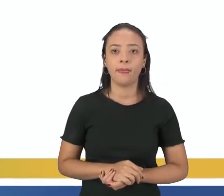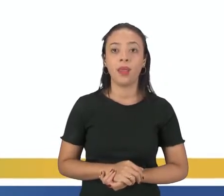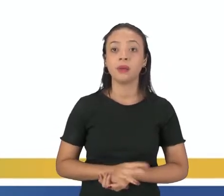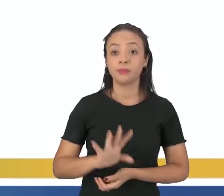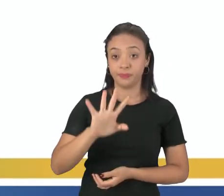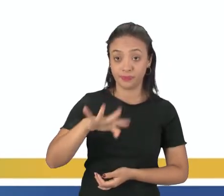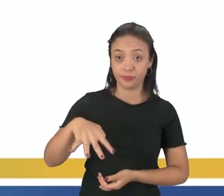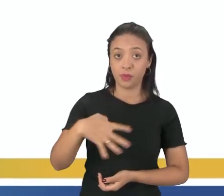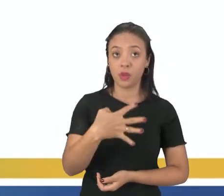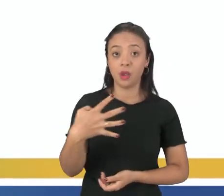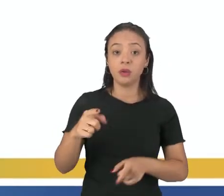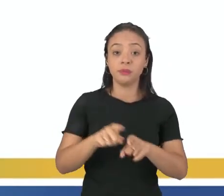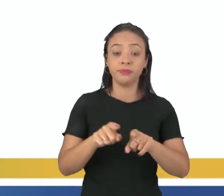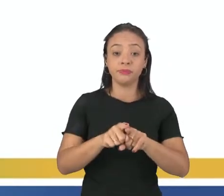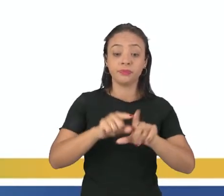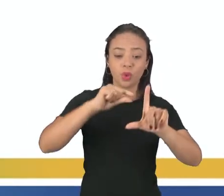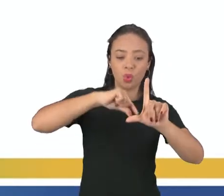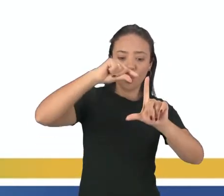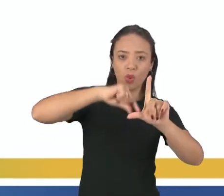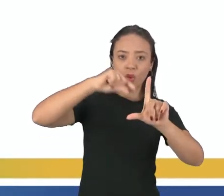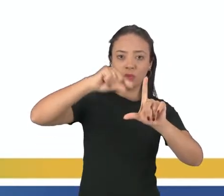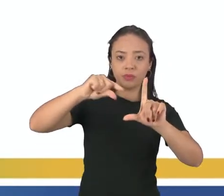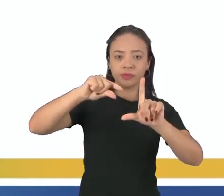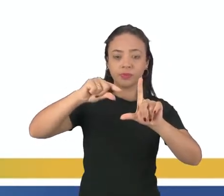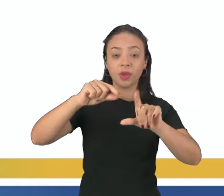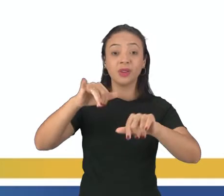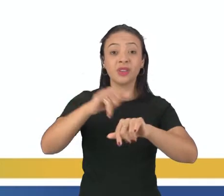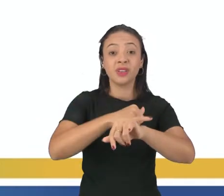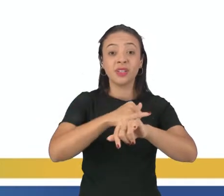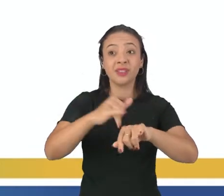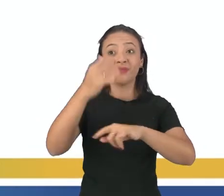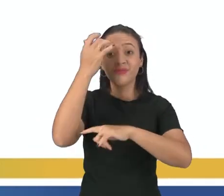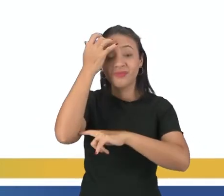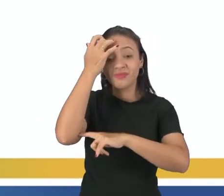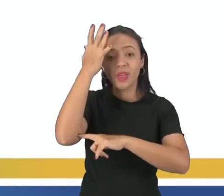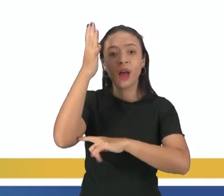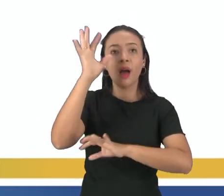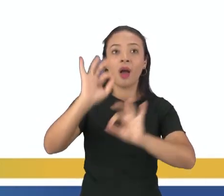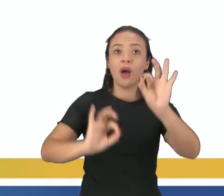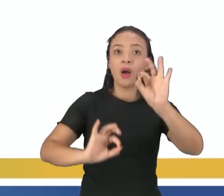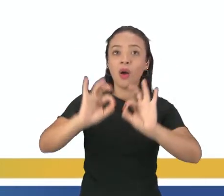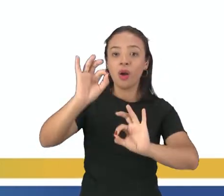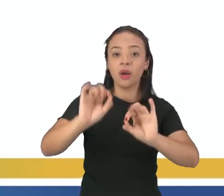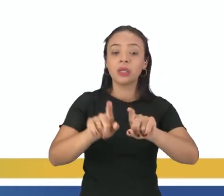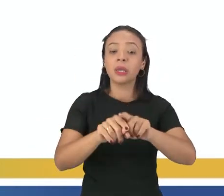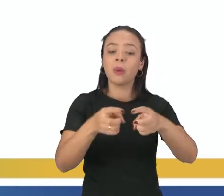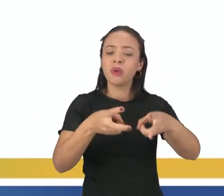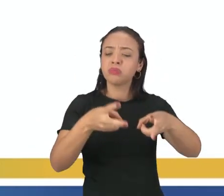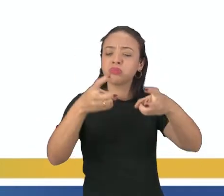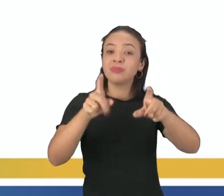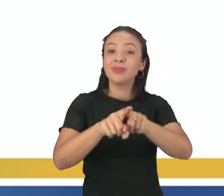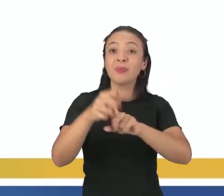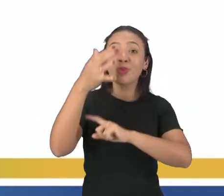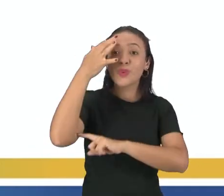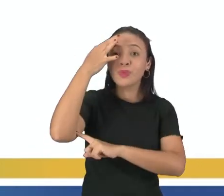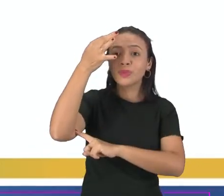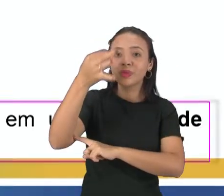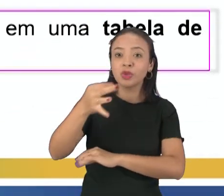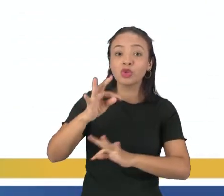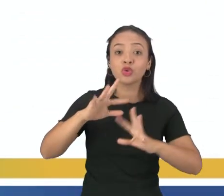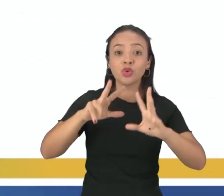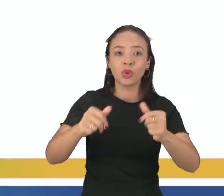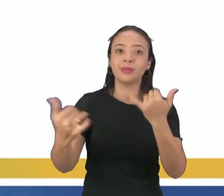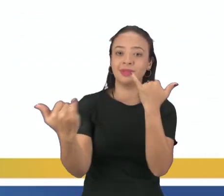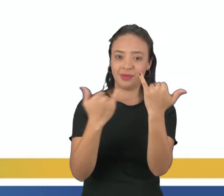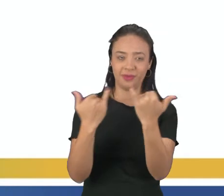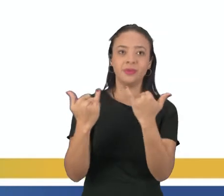As tabelas e os gráficos, elas são ferramentas que facilitam a organização, a análise e a interpretação de um conjunto de